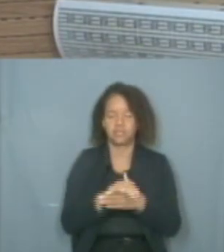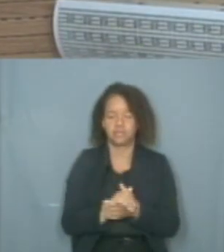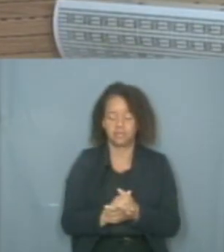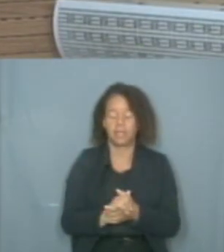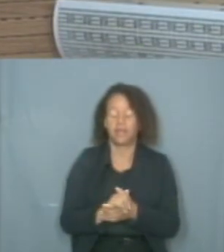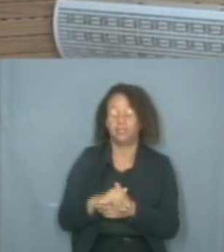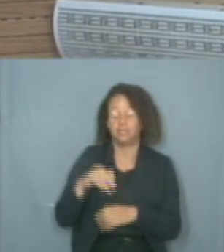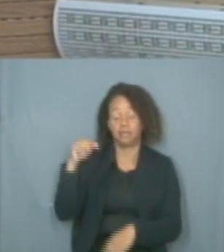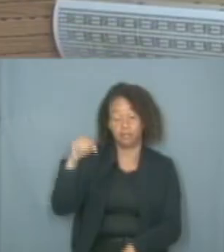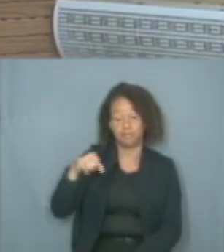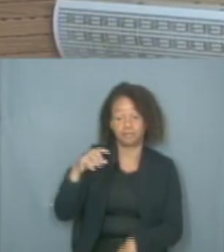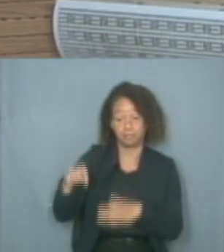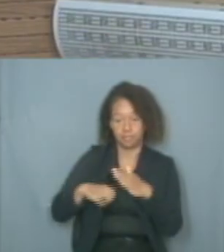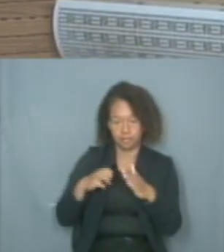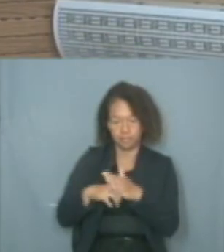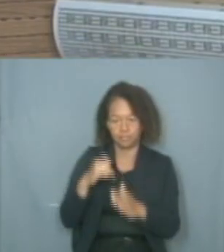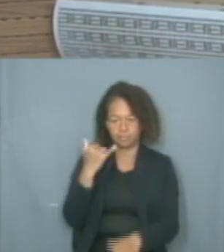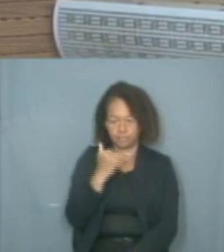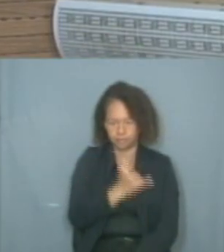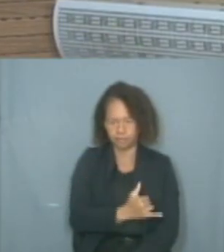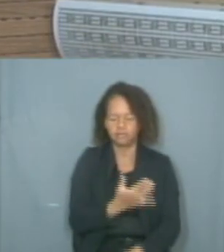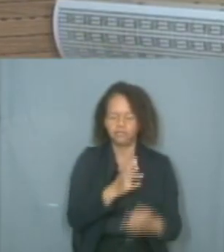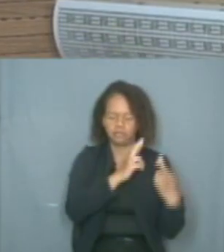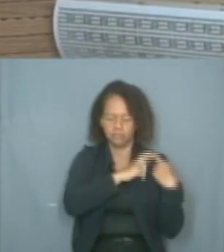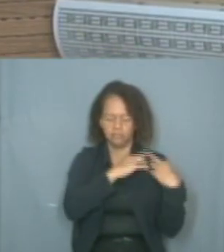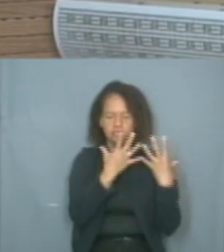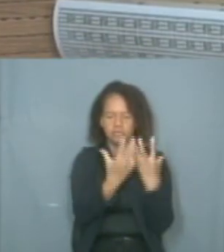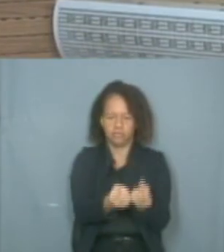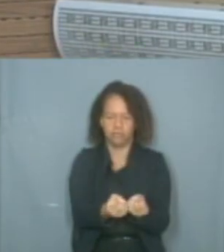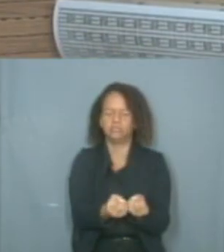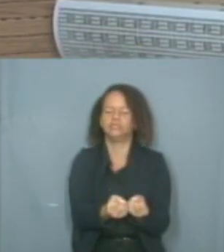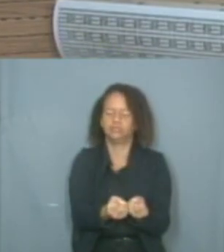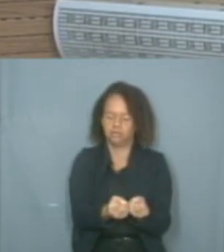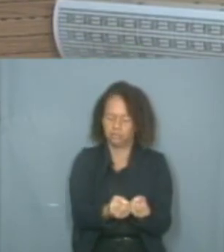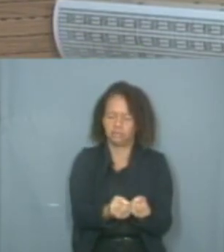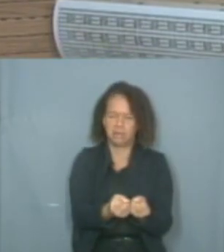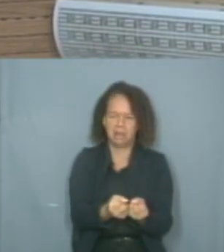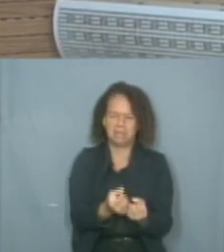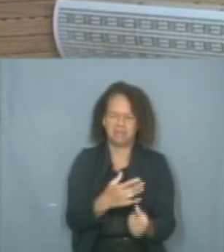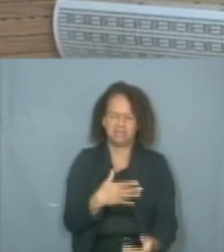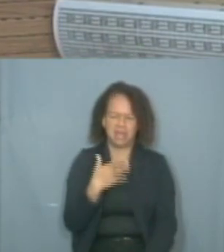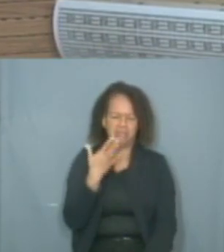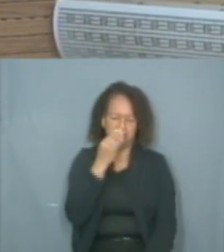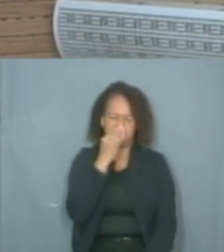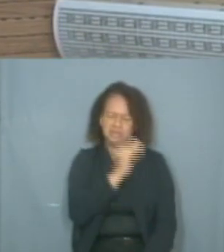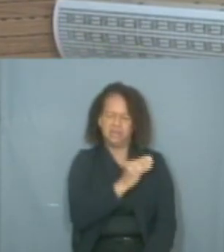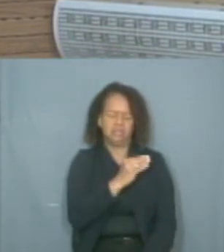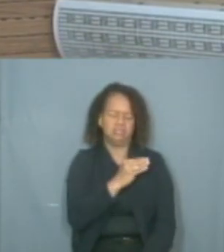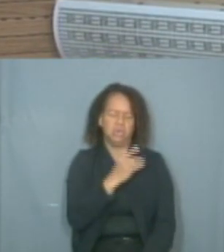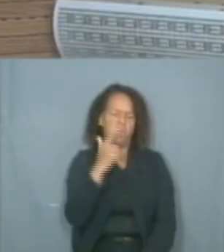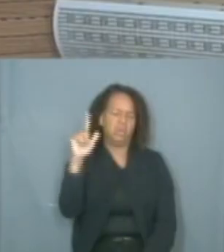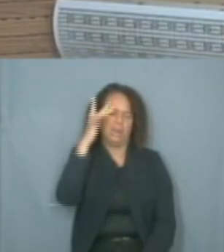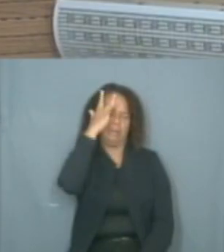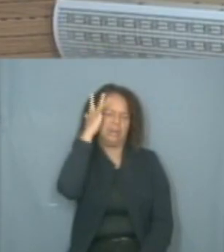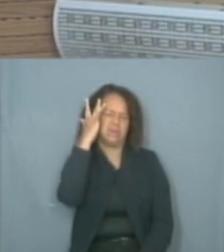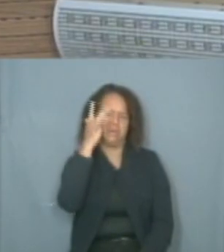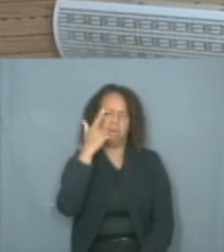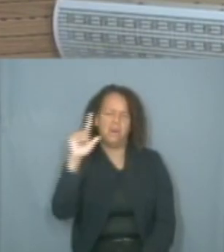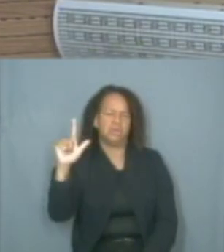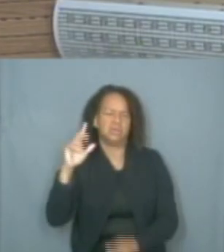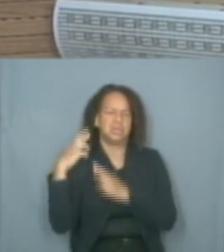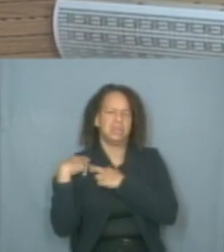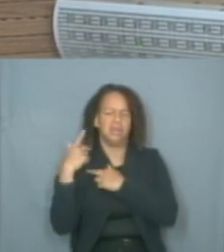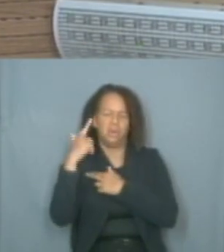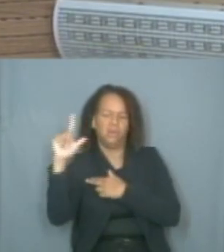a Neoenergia assuma as suas responsabilidades, pare de estar empurrando com a barriga. Recentemente, a gente já viveu aqui